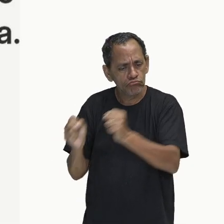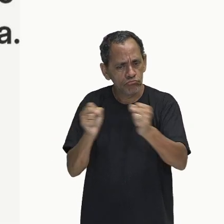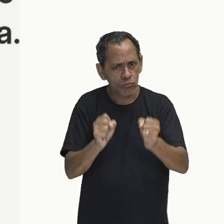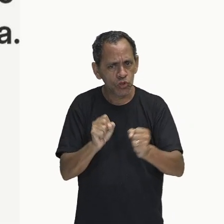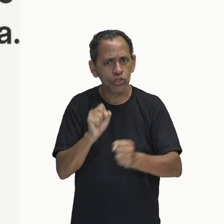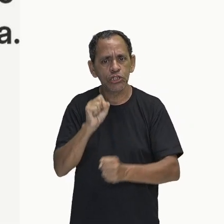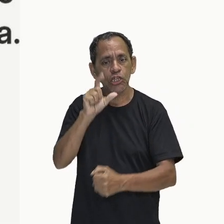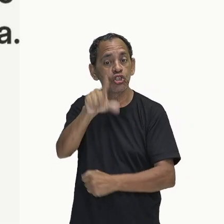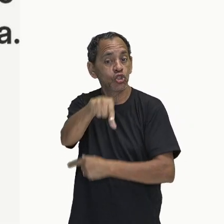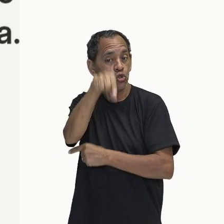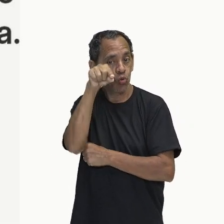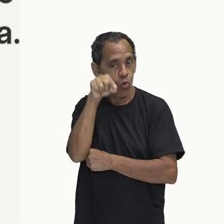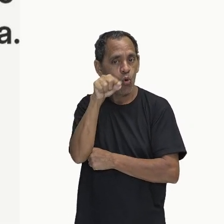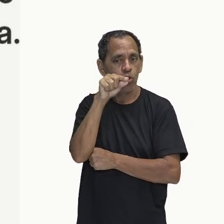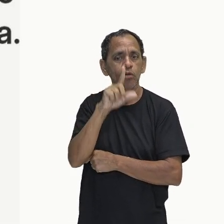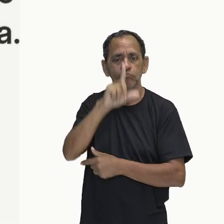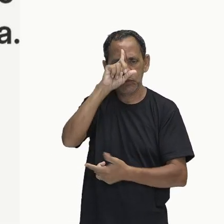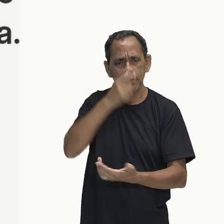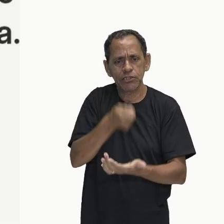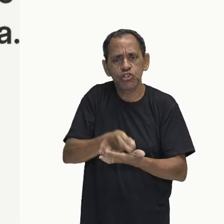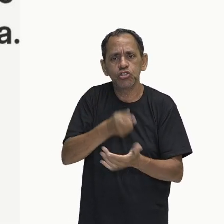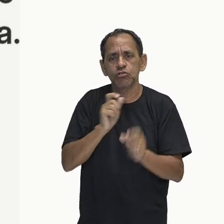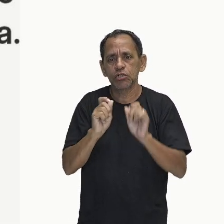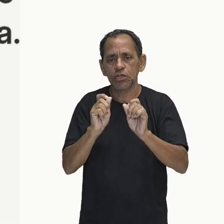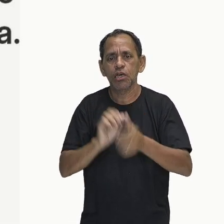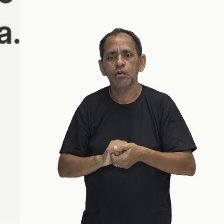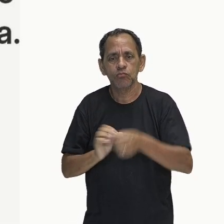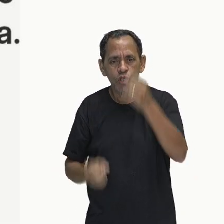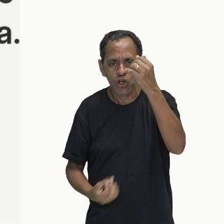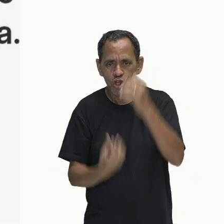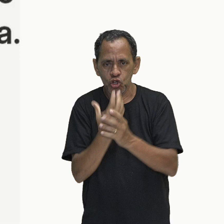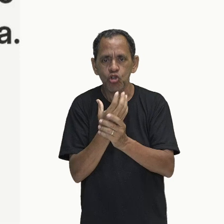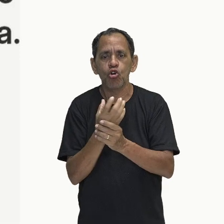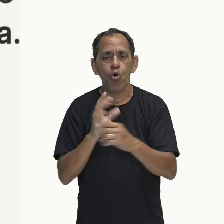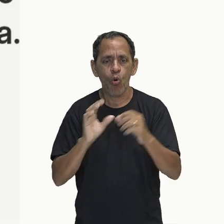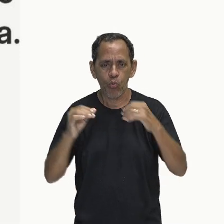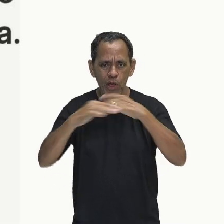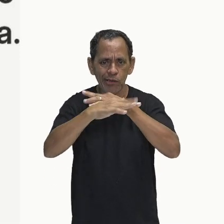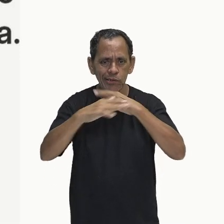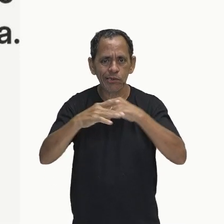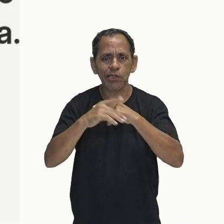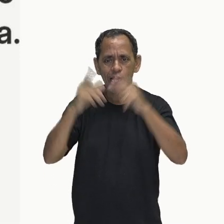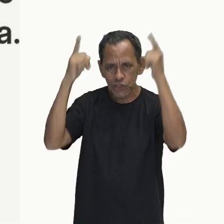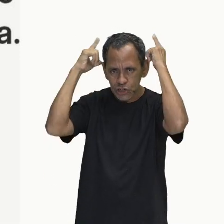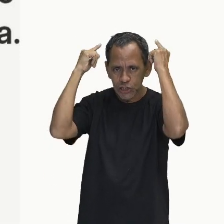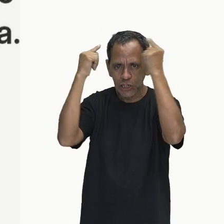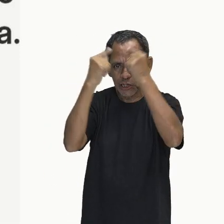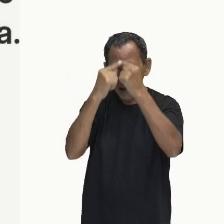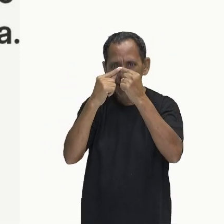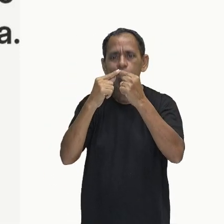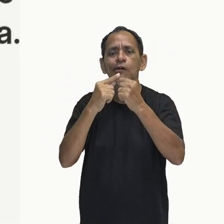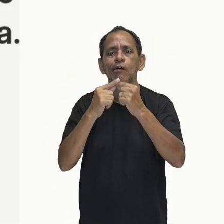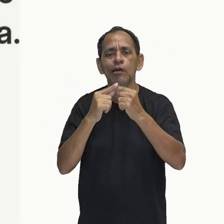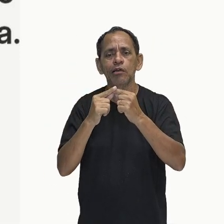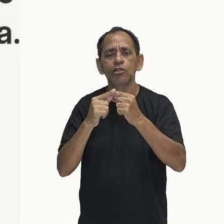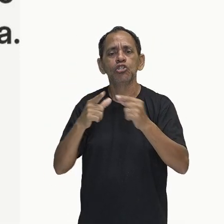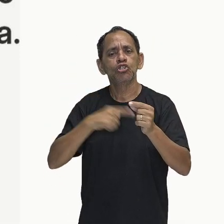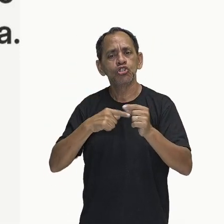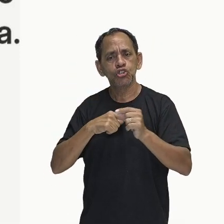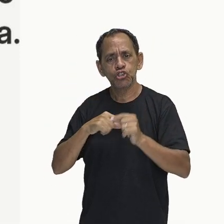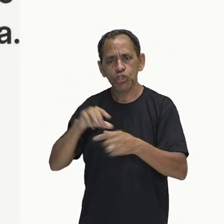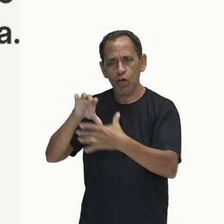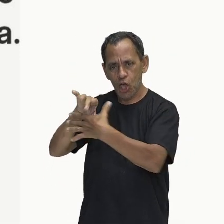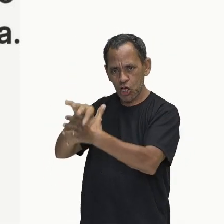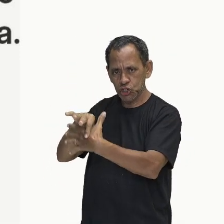à cidade-estado grega, a reunião de oikos, a reunião de chefes e também ali